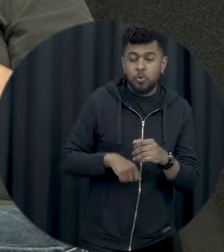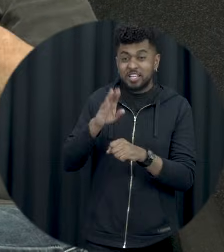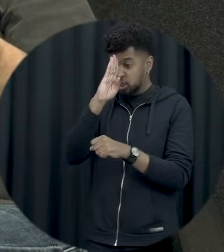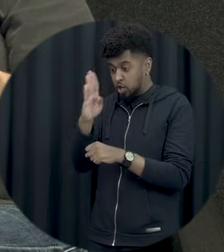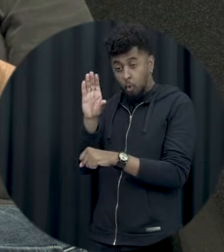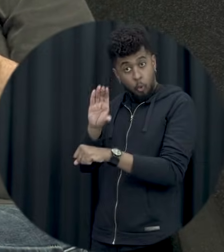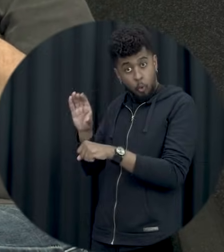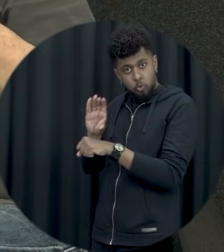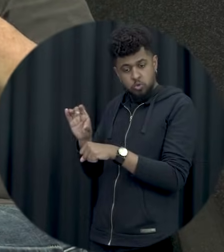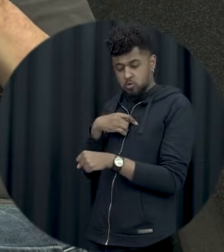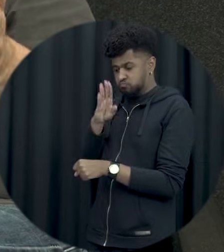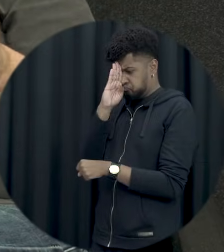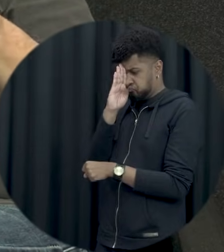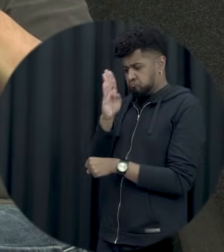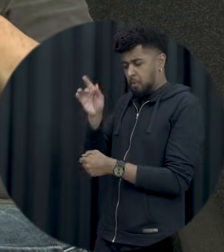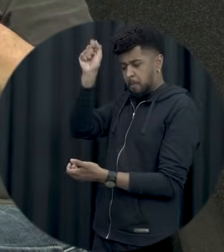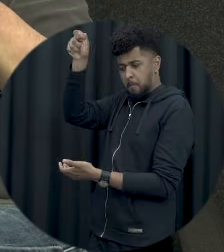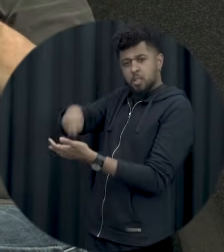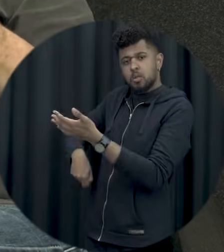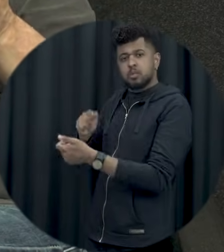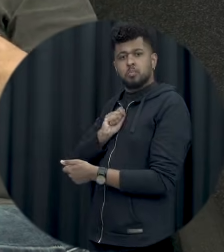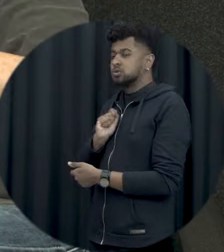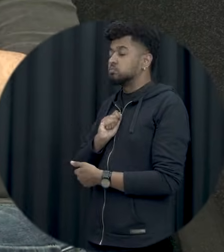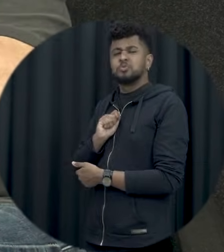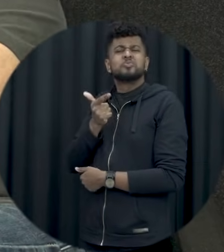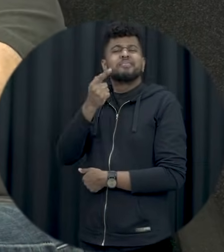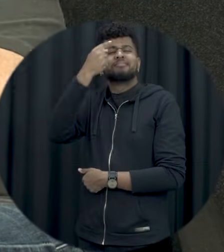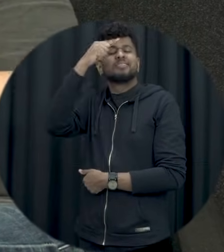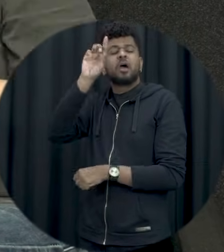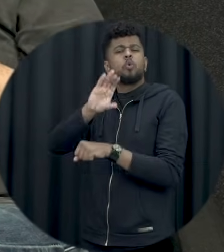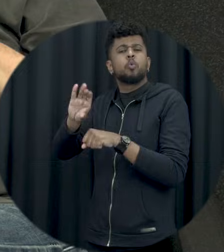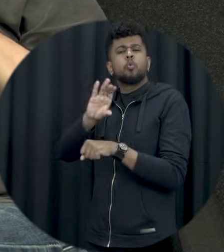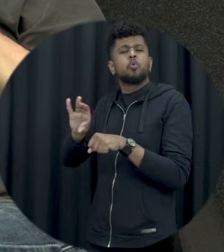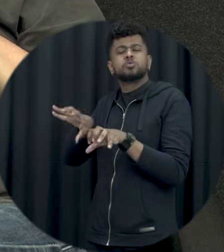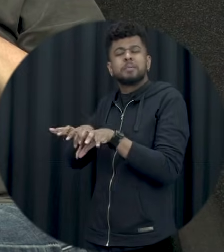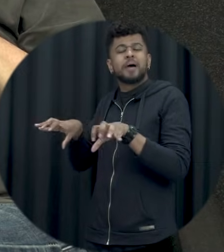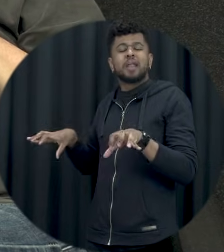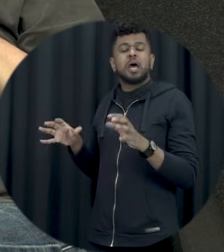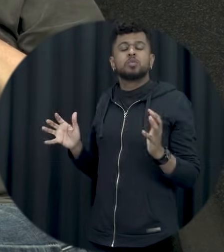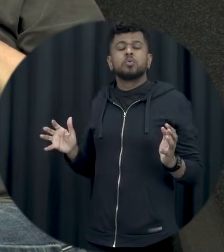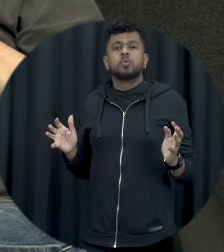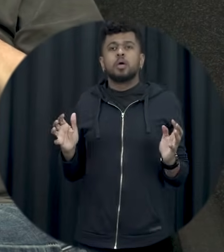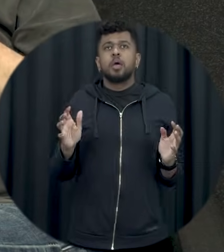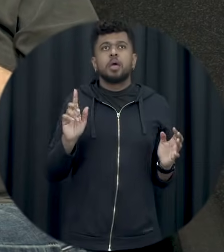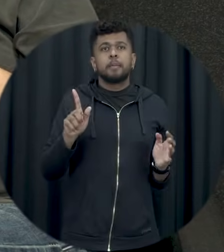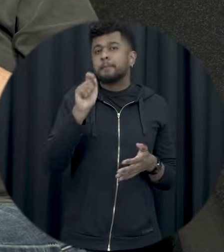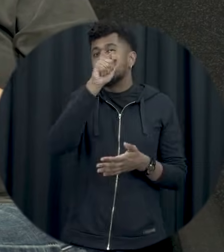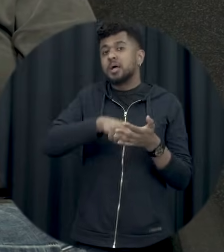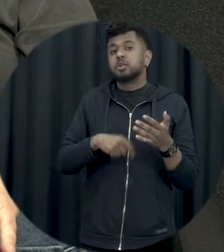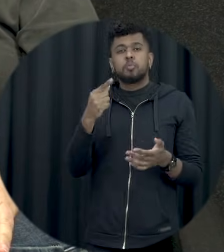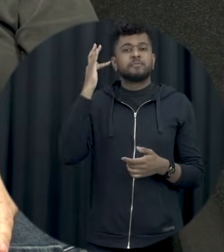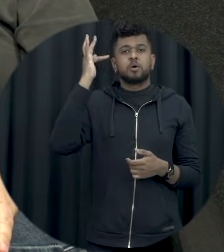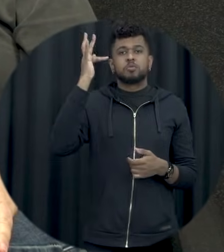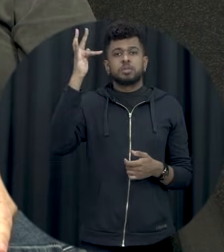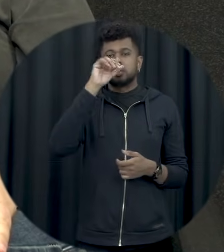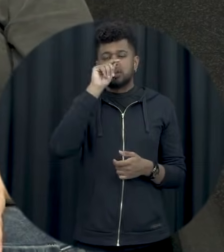por exemplo, Antropologia. Não existia a ideia de cursos separados, né? Se matriculava numa faculdade, que no